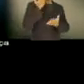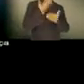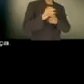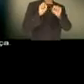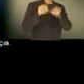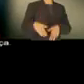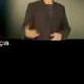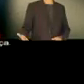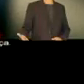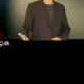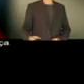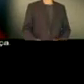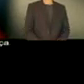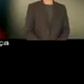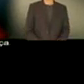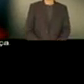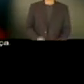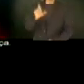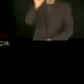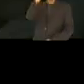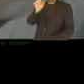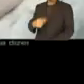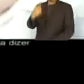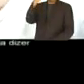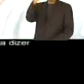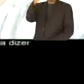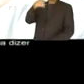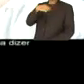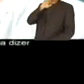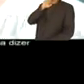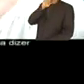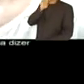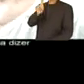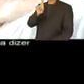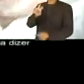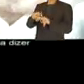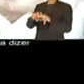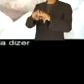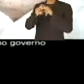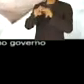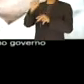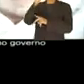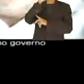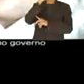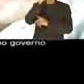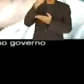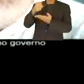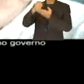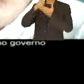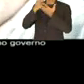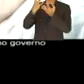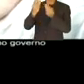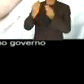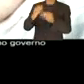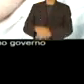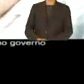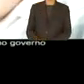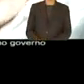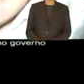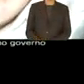diferença, eu creio que faz. Faz muita diferença. A pessoa certamente pensava que eu ia dizer que era porque a Dilma